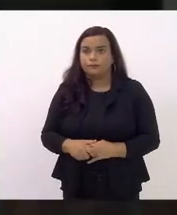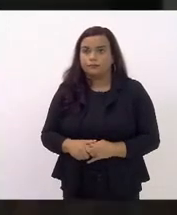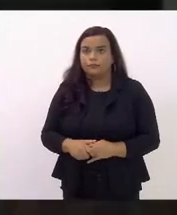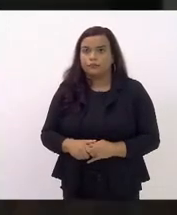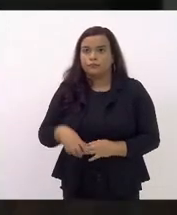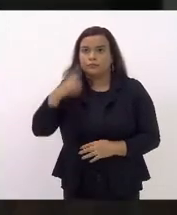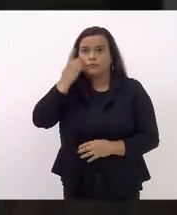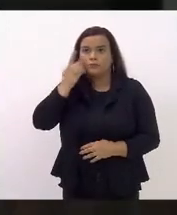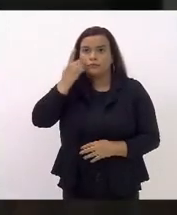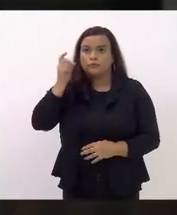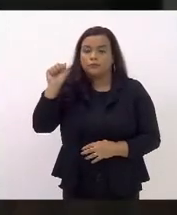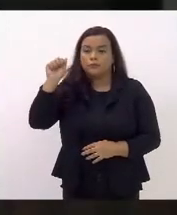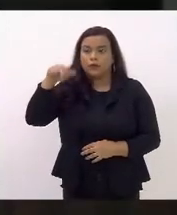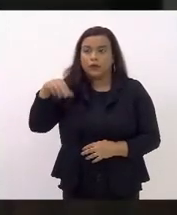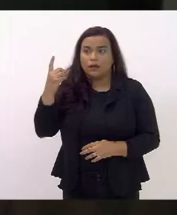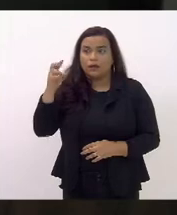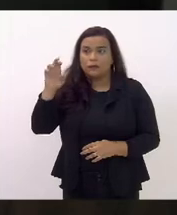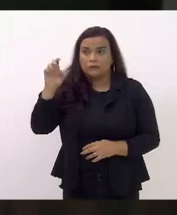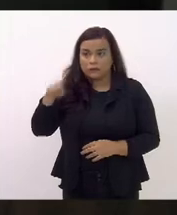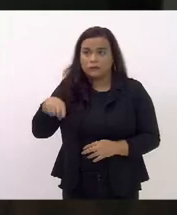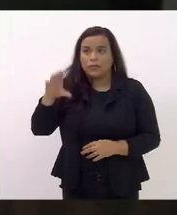Deputado André Correia.